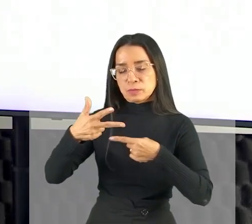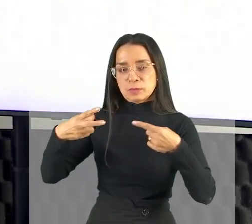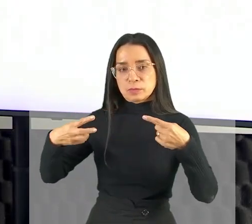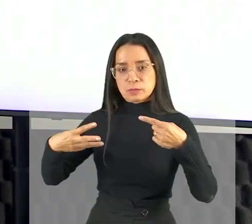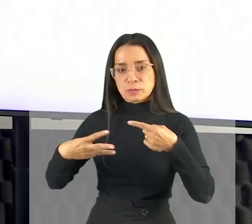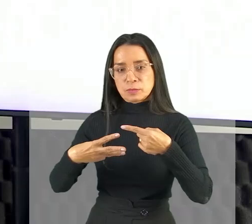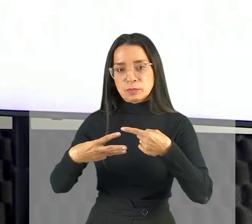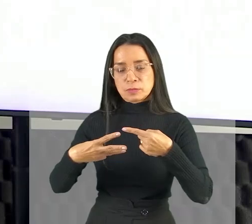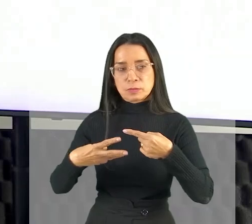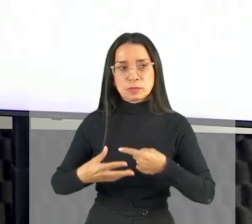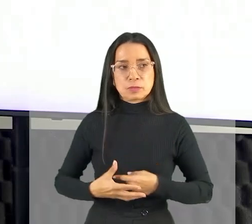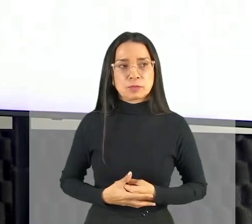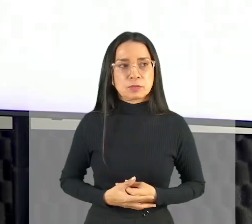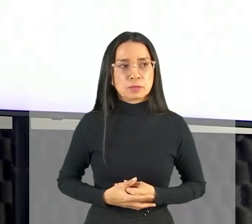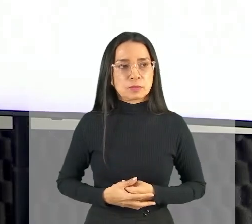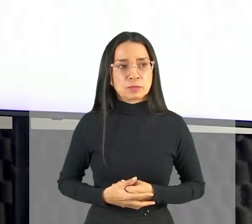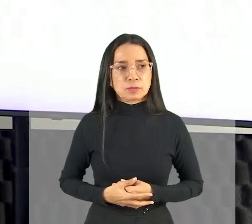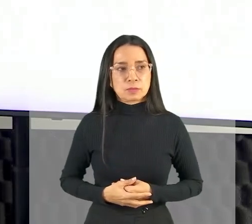2/33